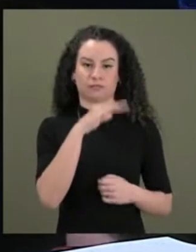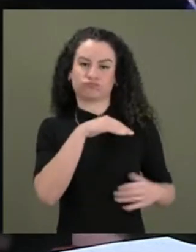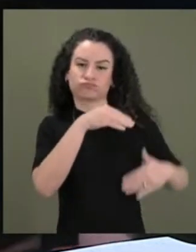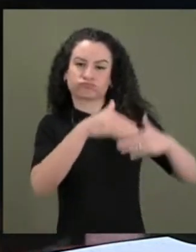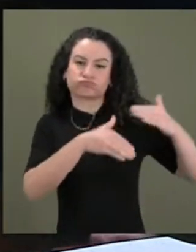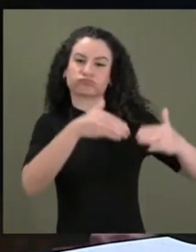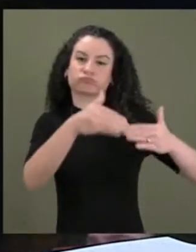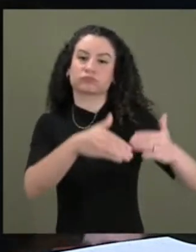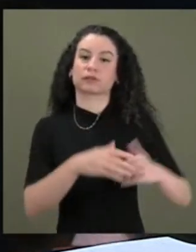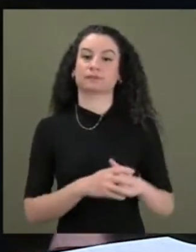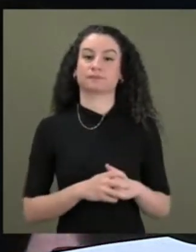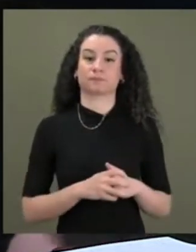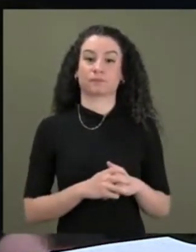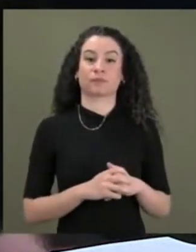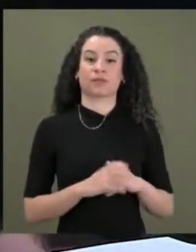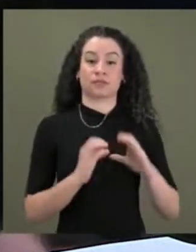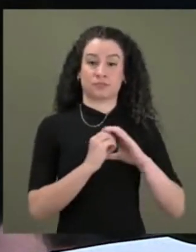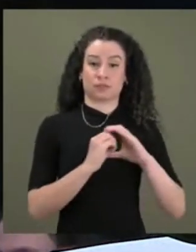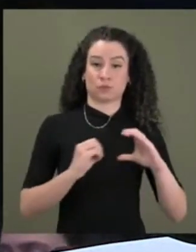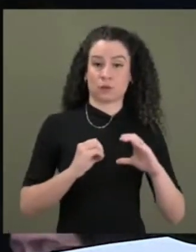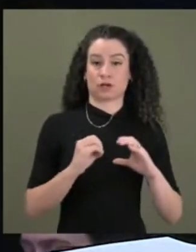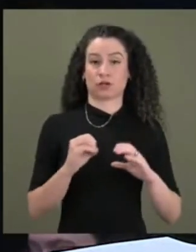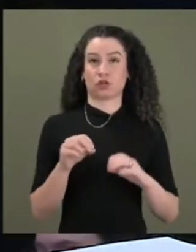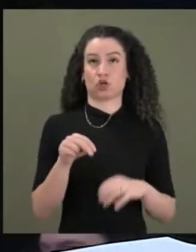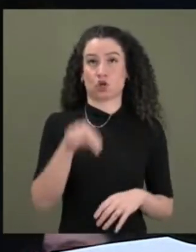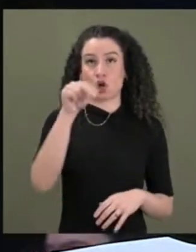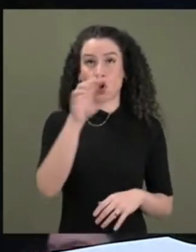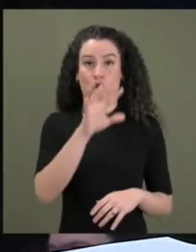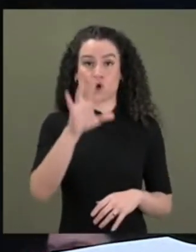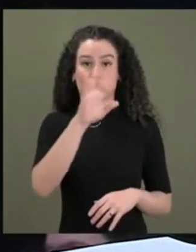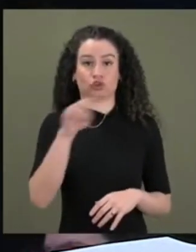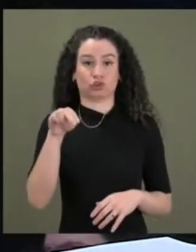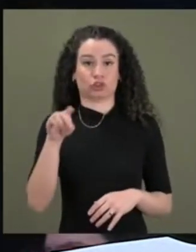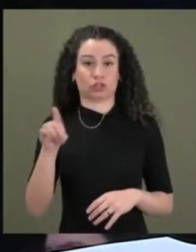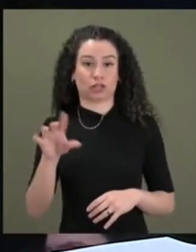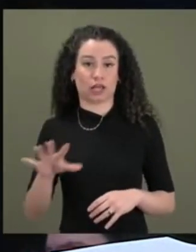Nordeste, Centro-Oeste, nós precisamos de um valor diferenciado do Fundo de Desenvolvimento Regional.